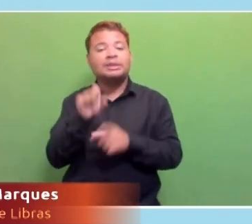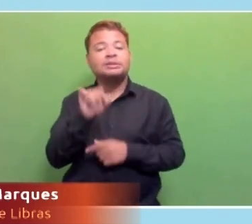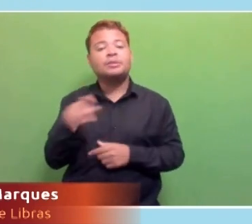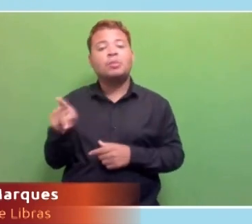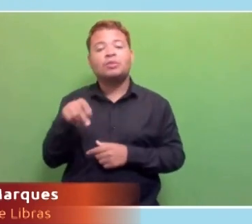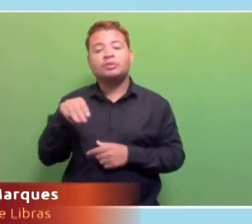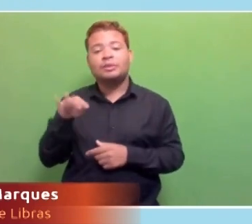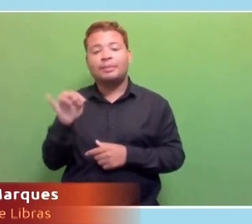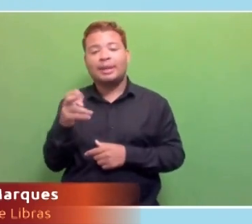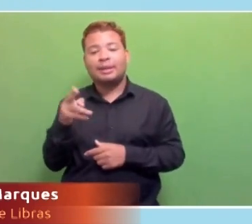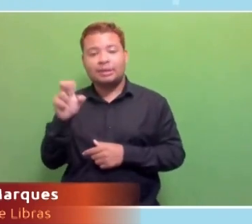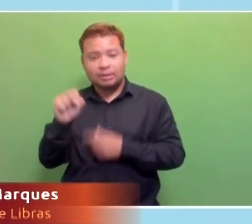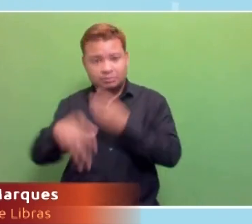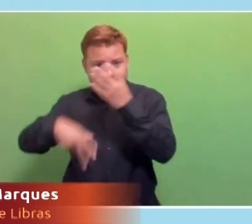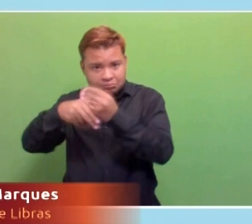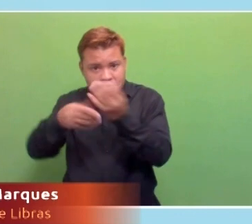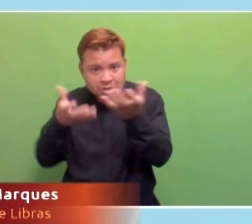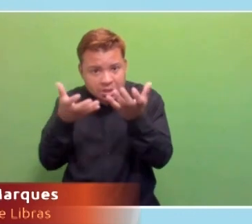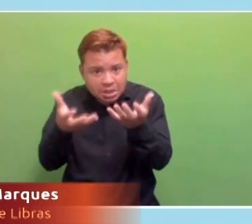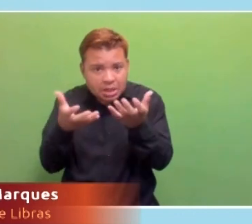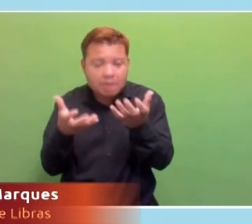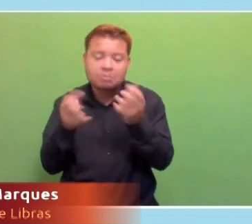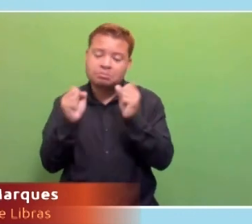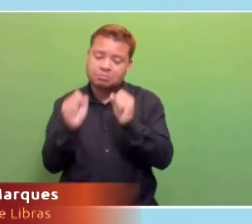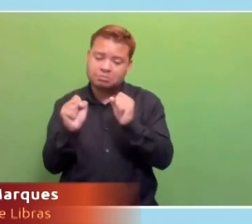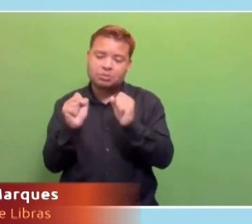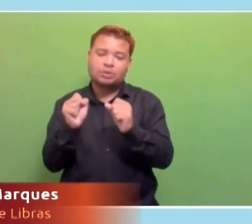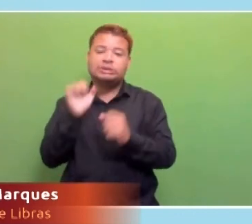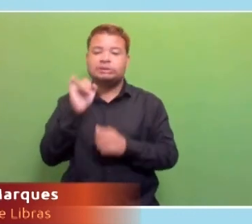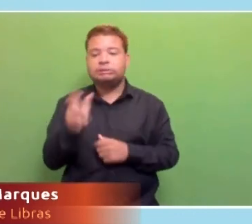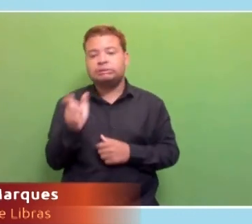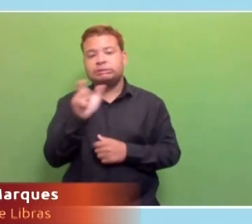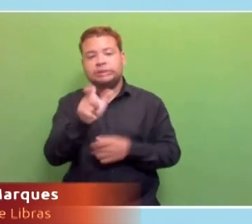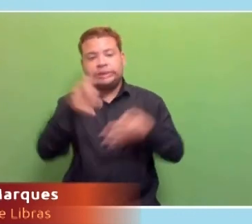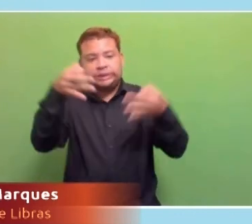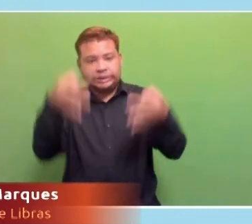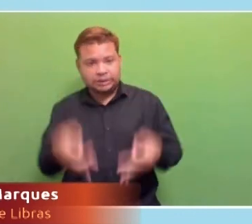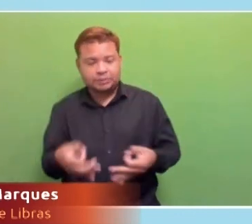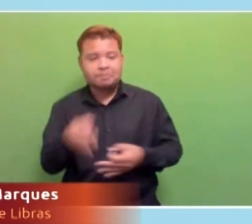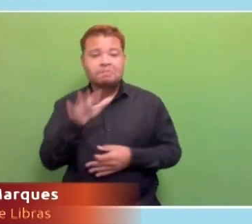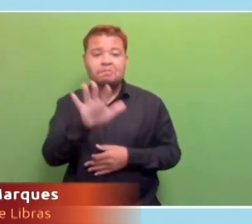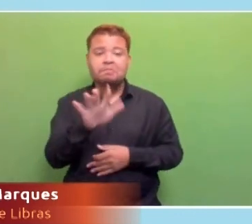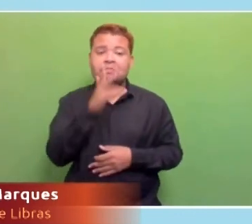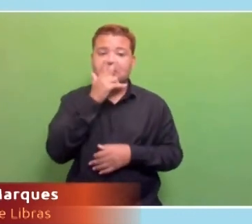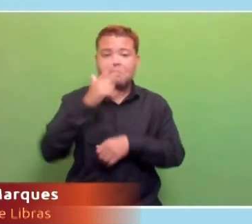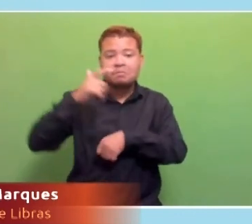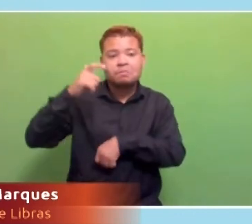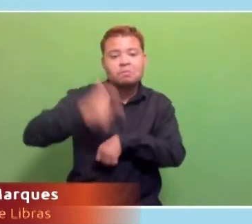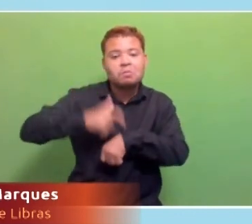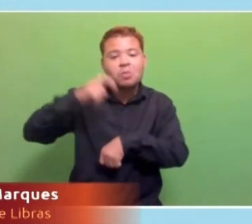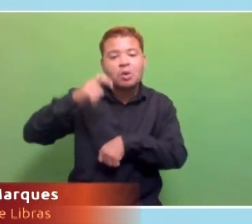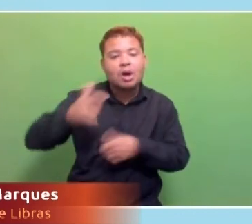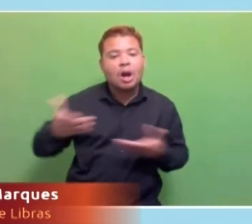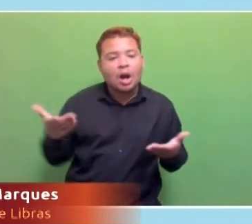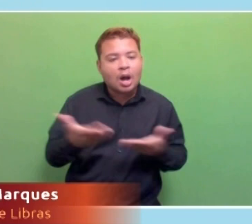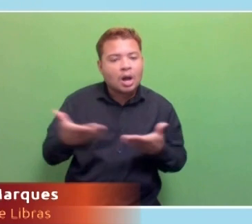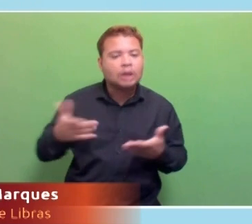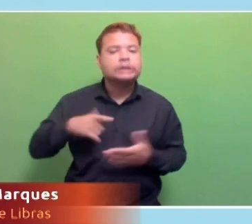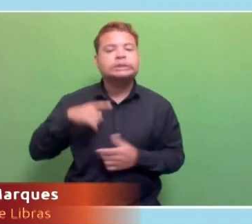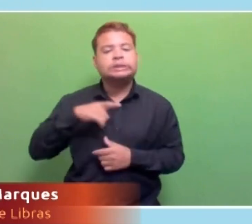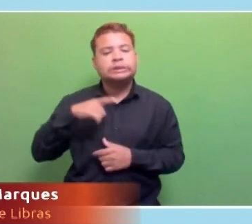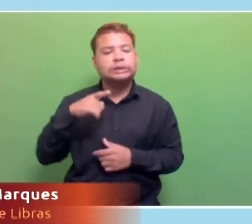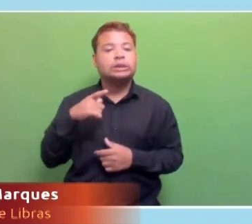estou usando a terminologia correta, mas nesse momento histórico que a gente se encontra, uma nova onda, né,